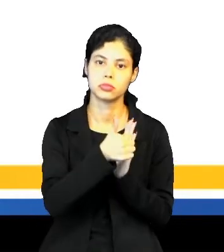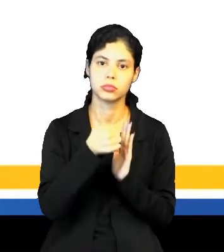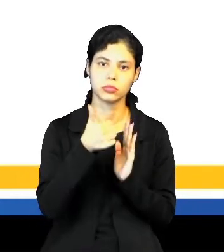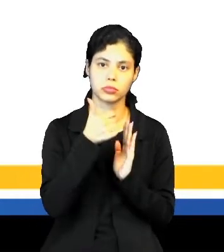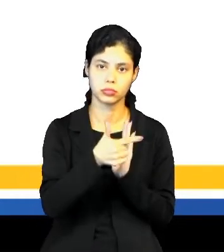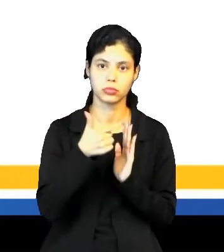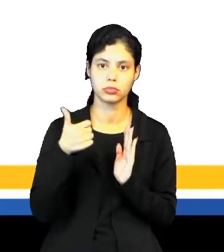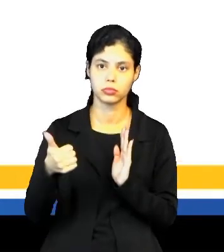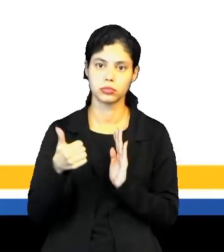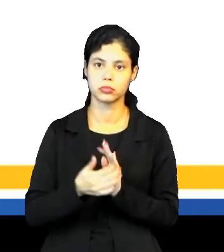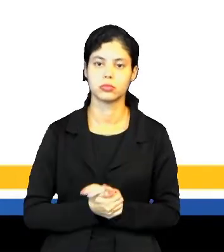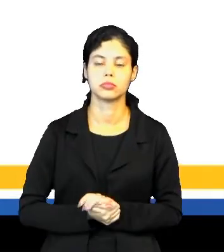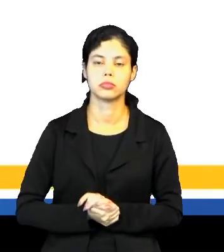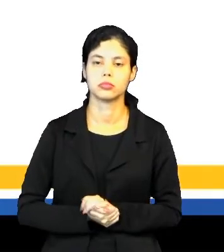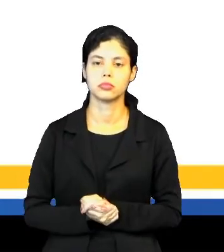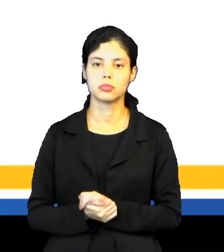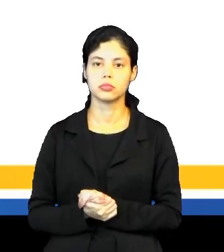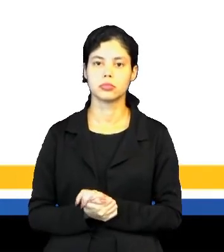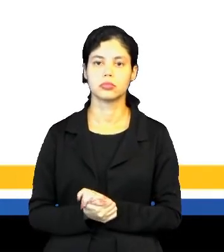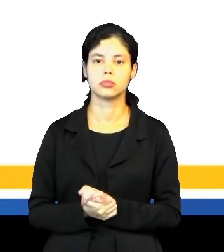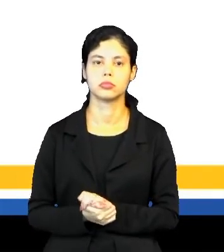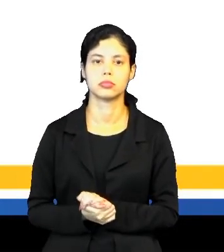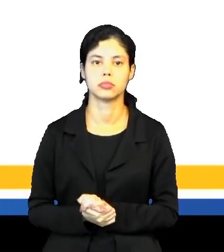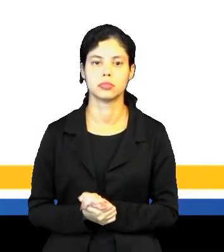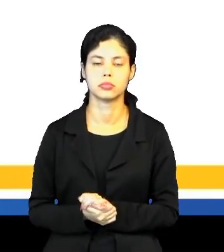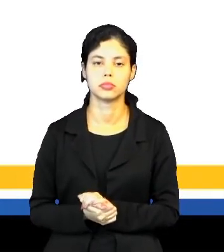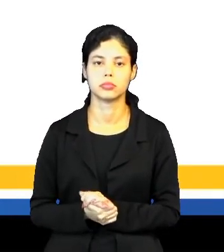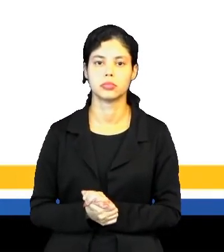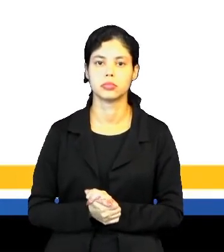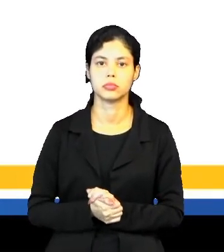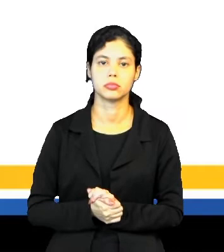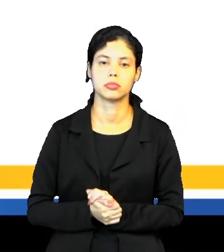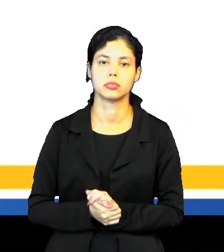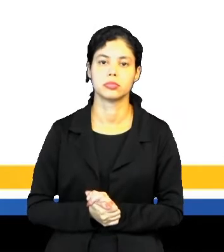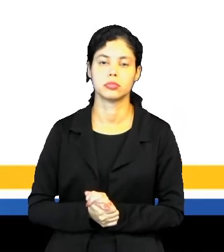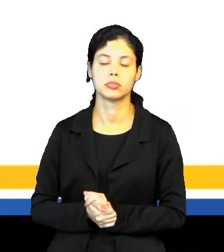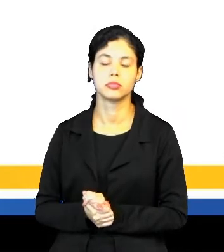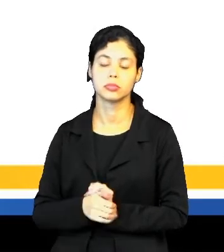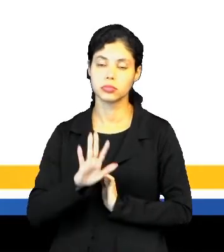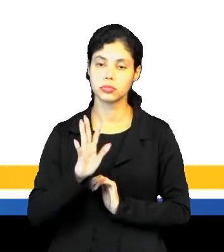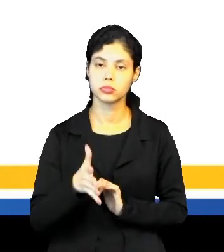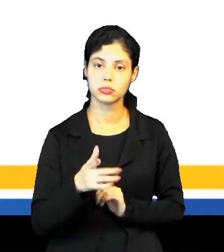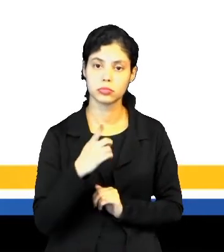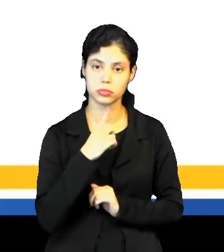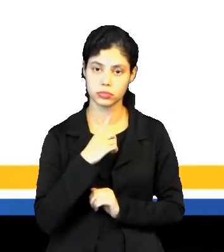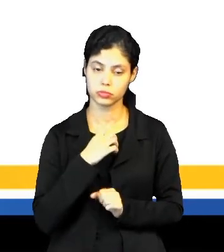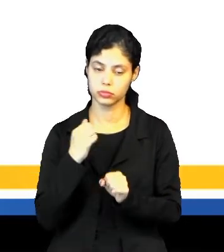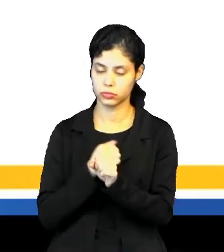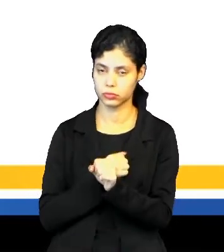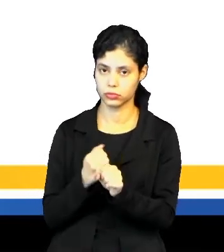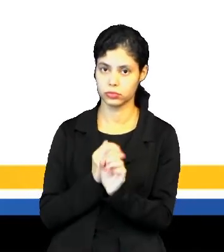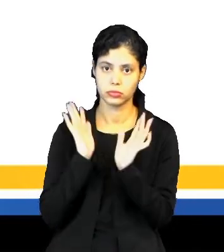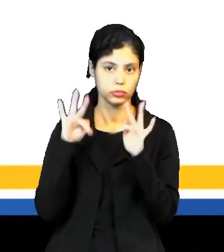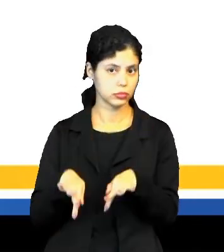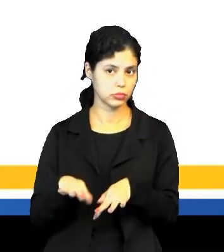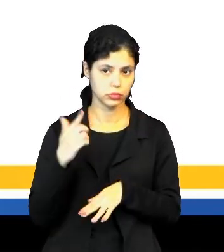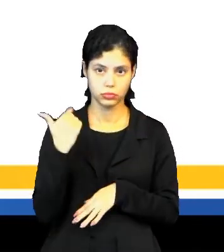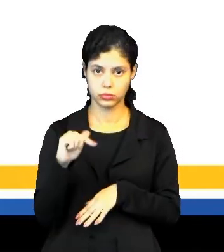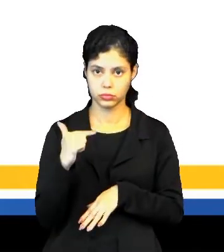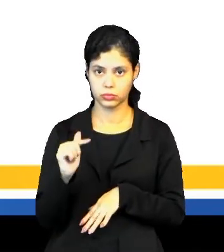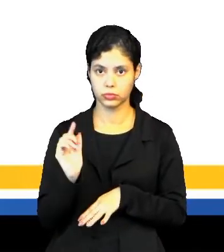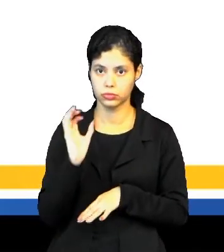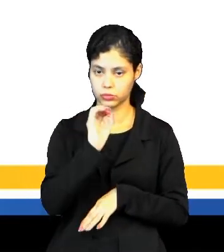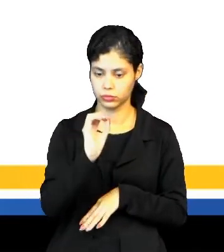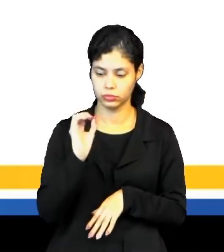século 21 quando nós falamos do ano 2100. Já quando se trata de um ano não terminado em